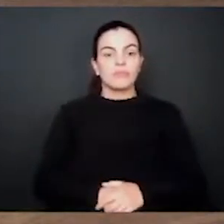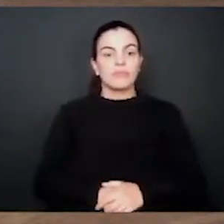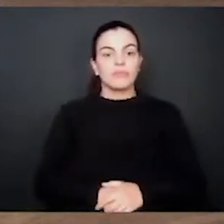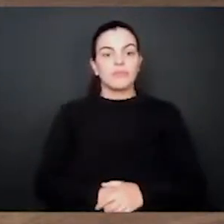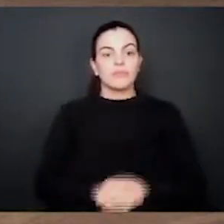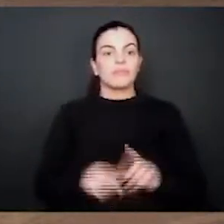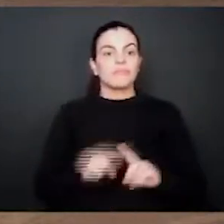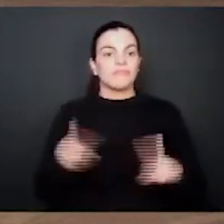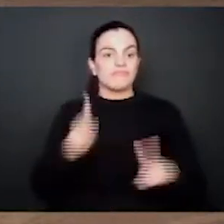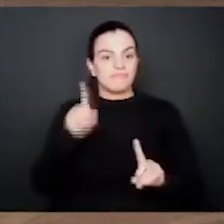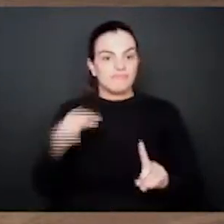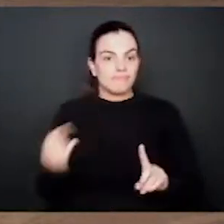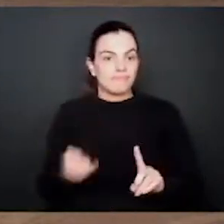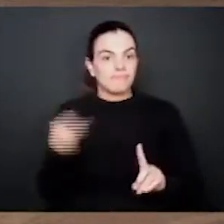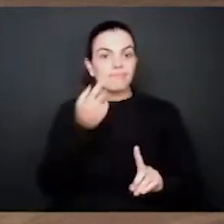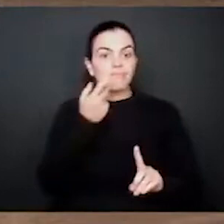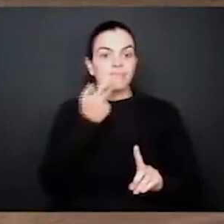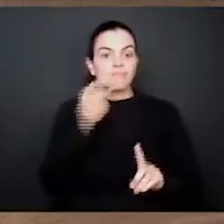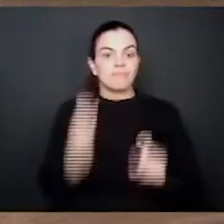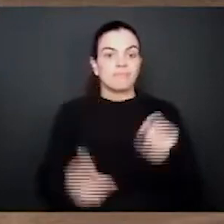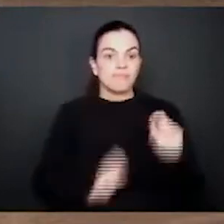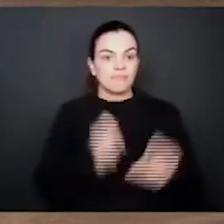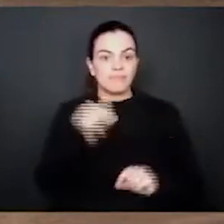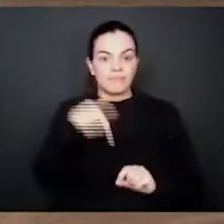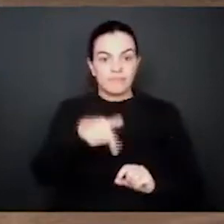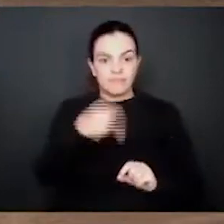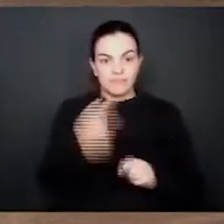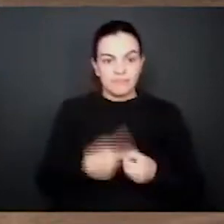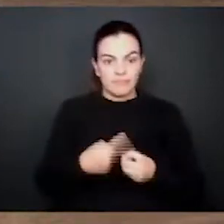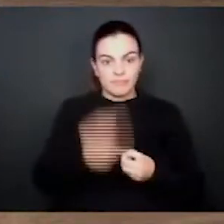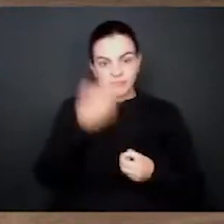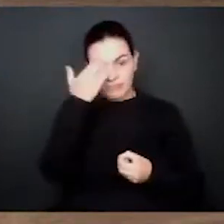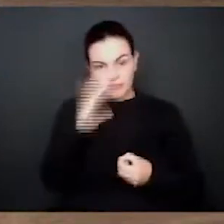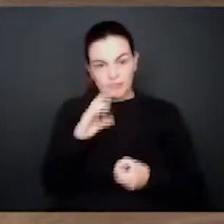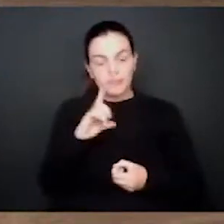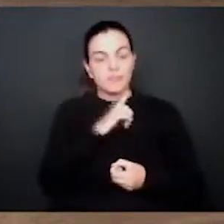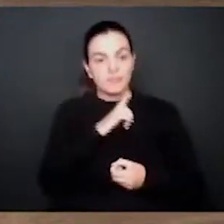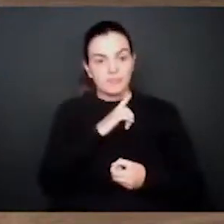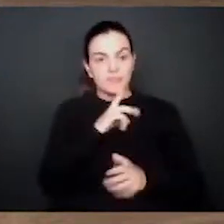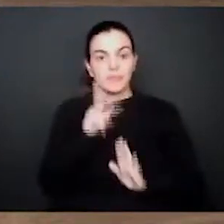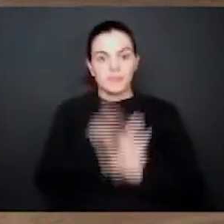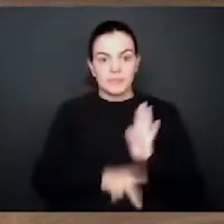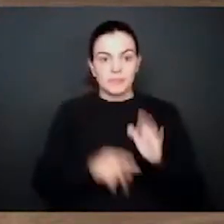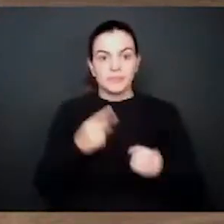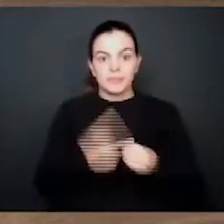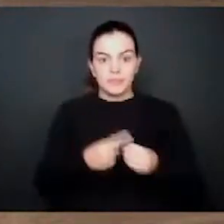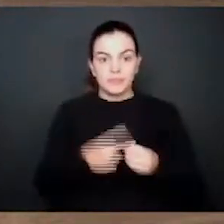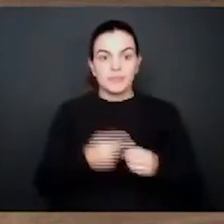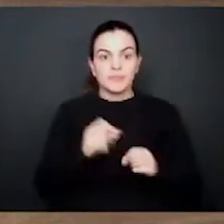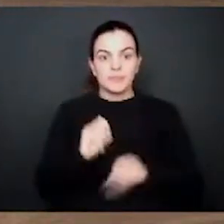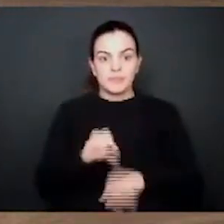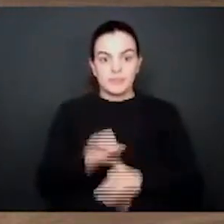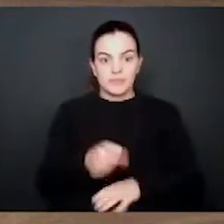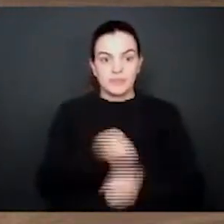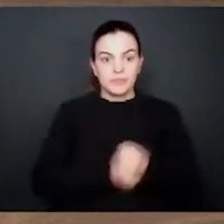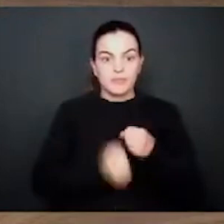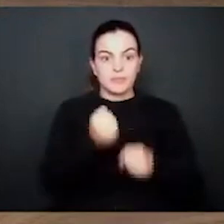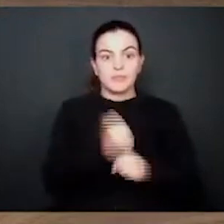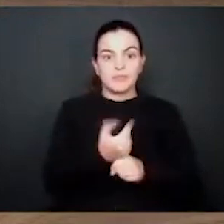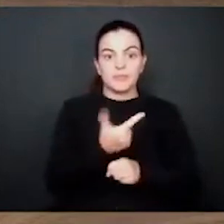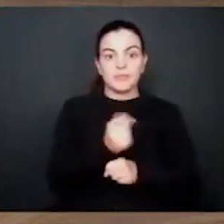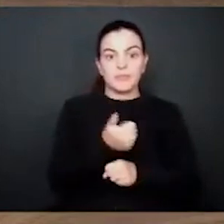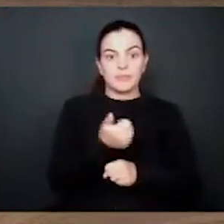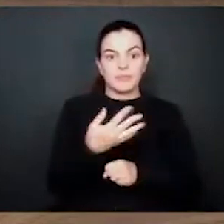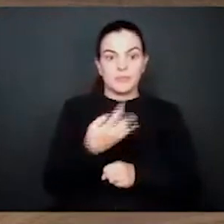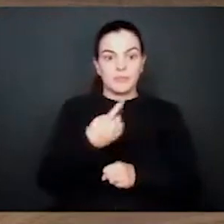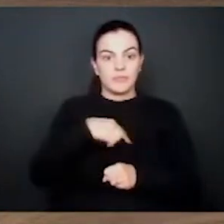que Curitiba tem um plano municipal de educação. Nós votamos em 2014, aqui nesta casa.